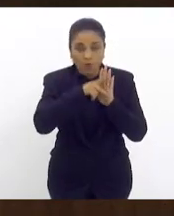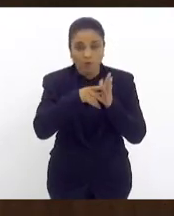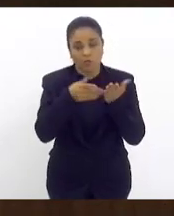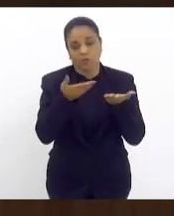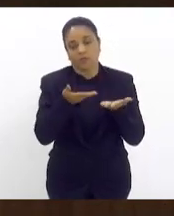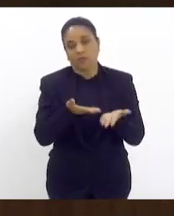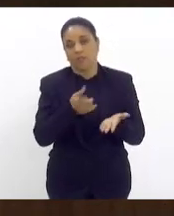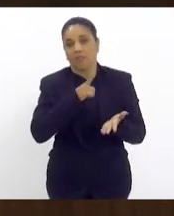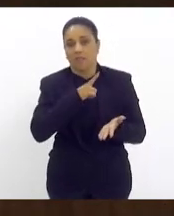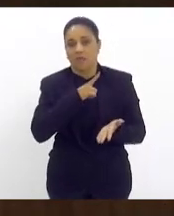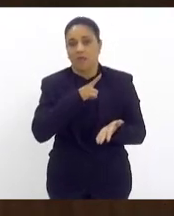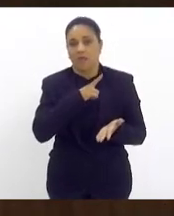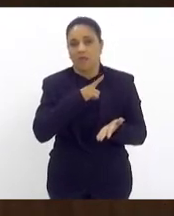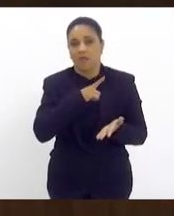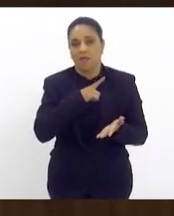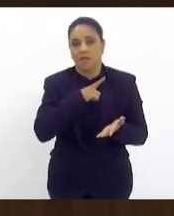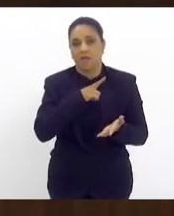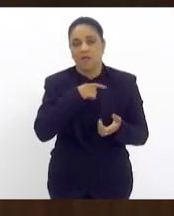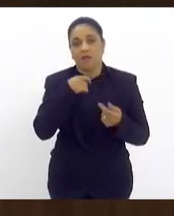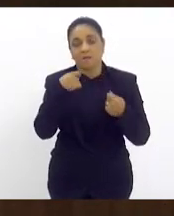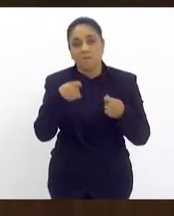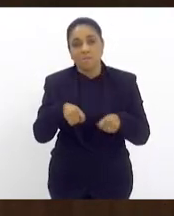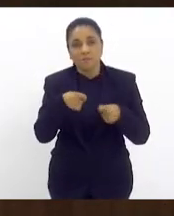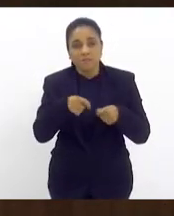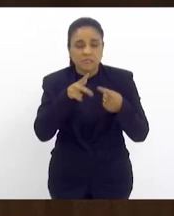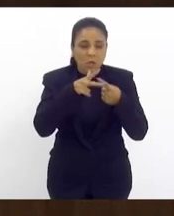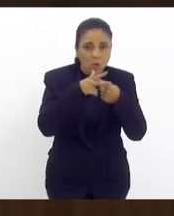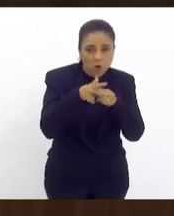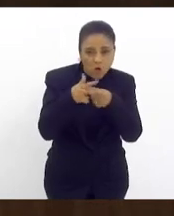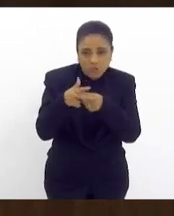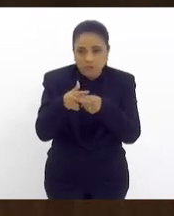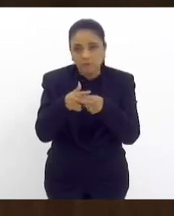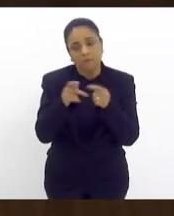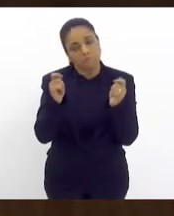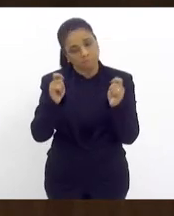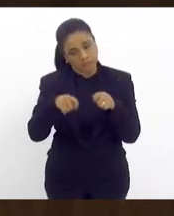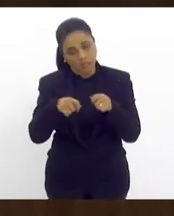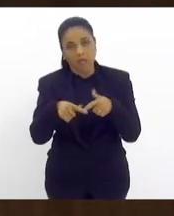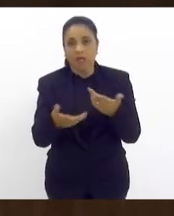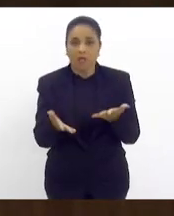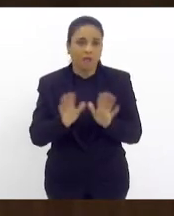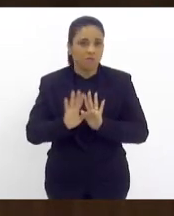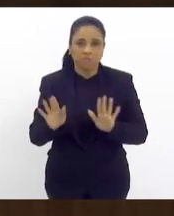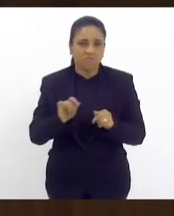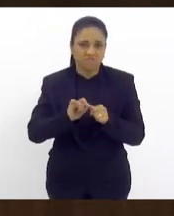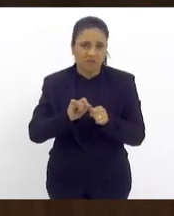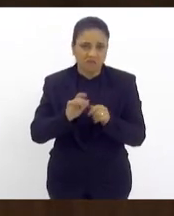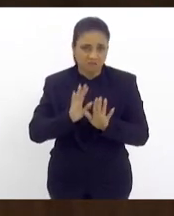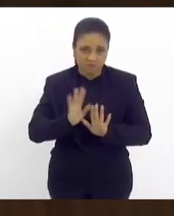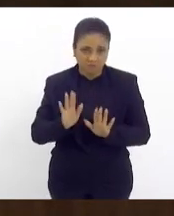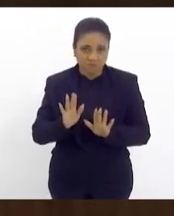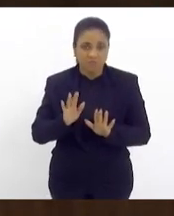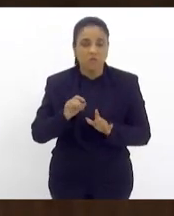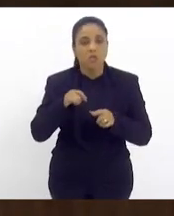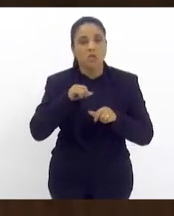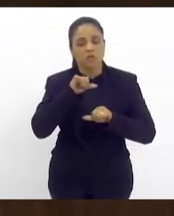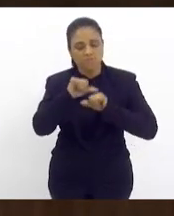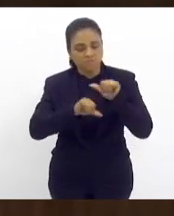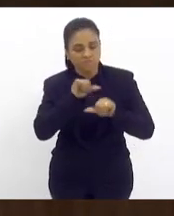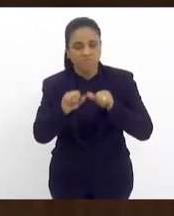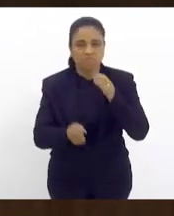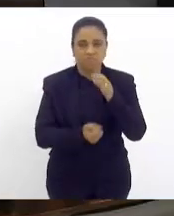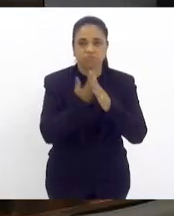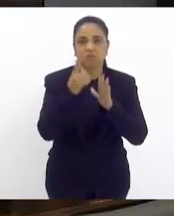eles acham que tem que fazer aperfeiçoamento façam mas envia queremos que vir ele muito